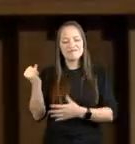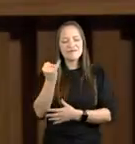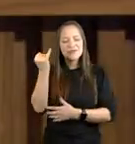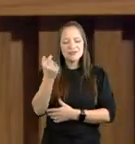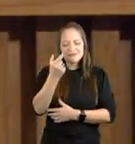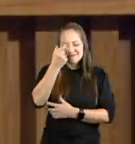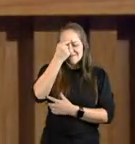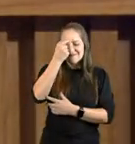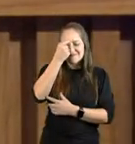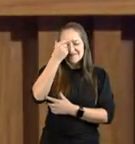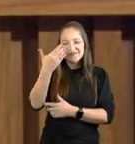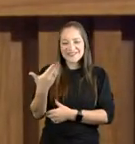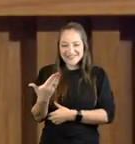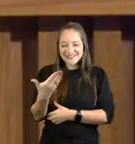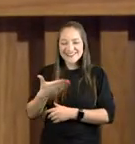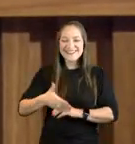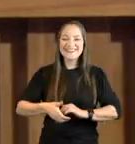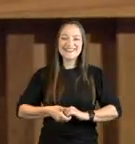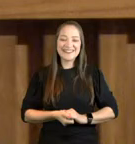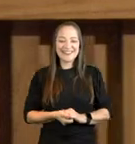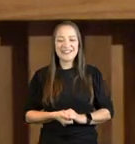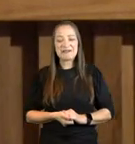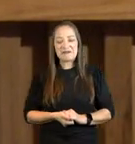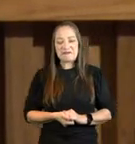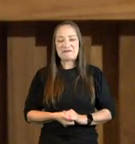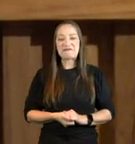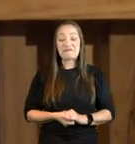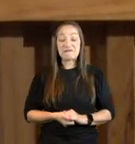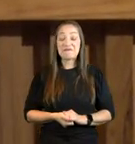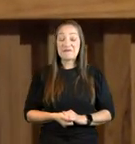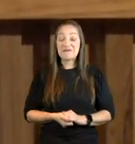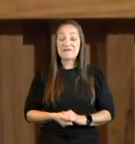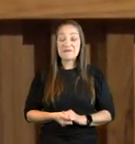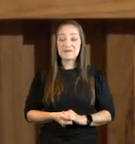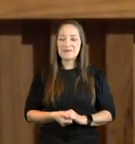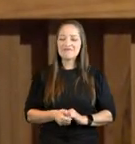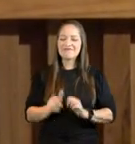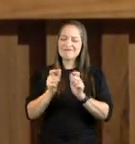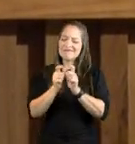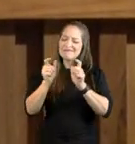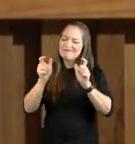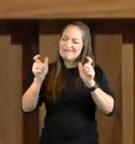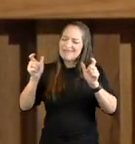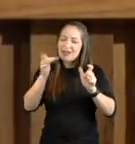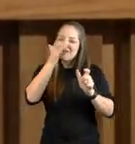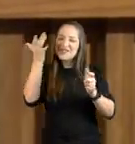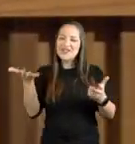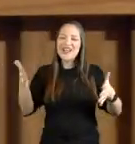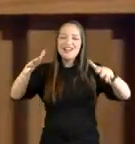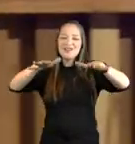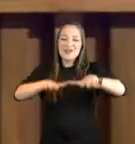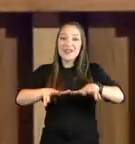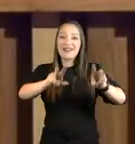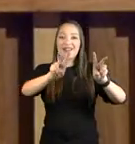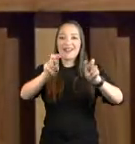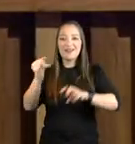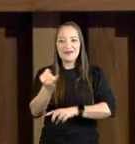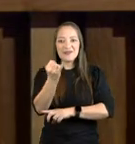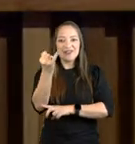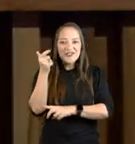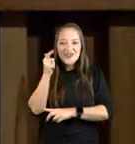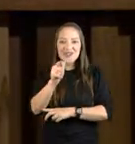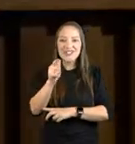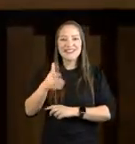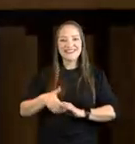do tema, e também o máximo de pessoas incluídas nesse tema, que é tão importante para todo